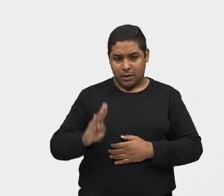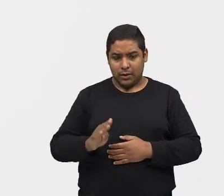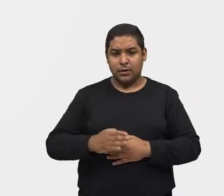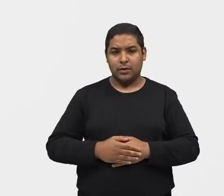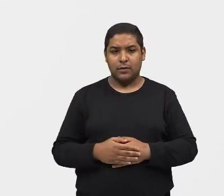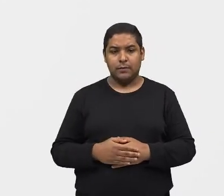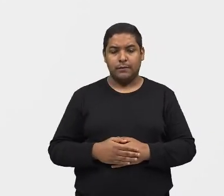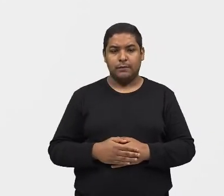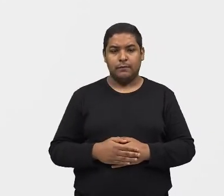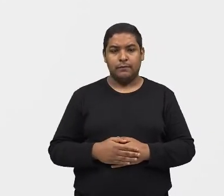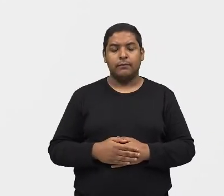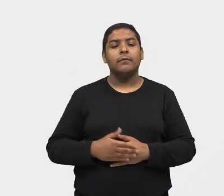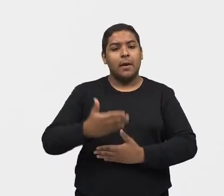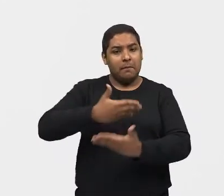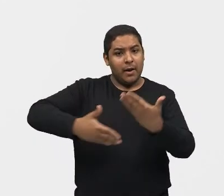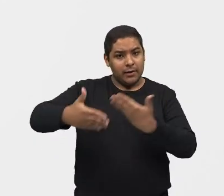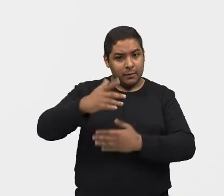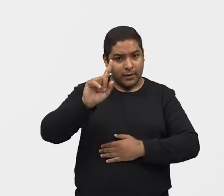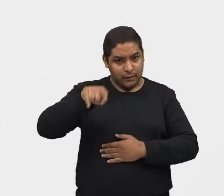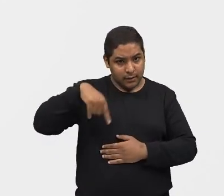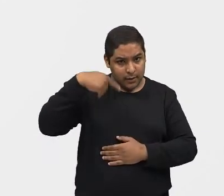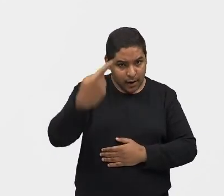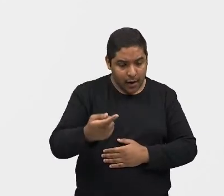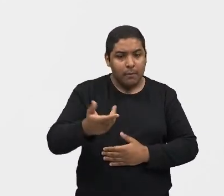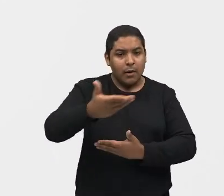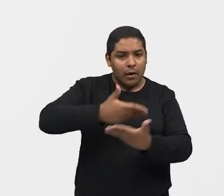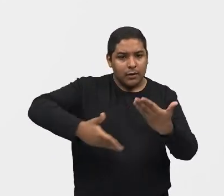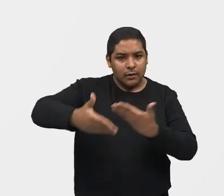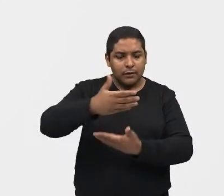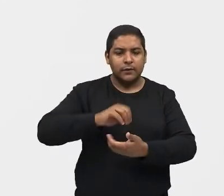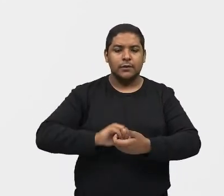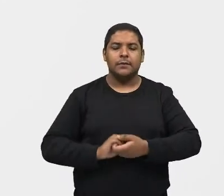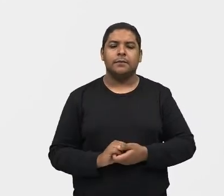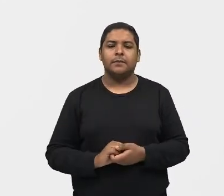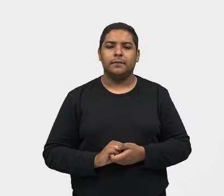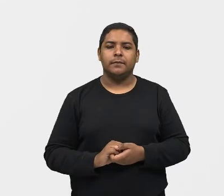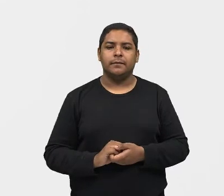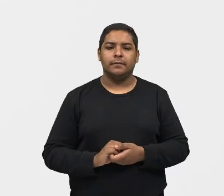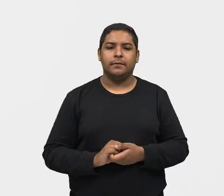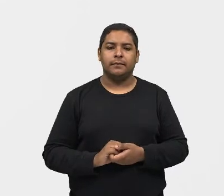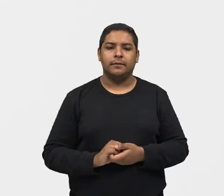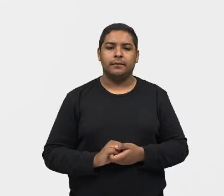aguardo a participação de todos vocês daqui a pouquinho na nossa interatividade.